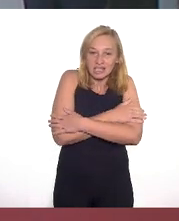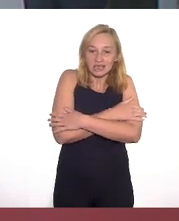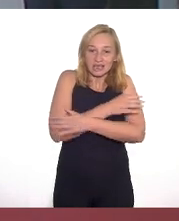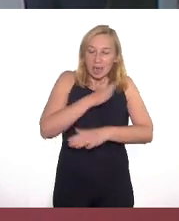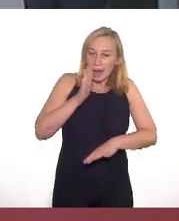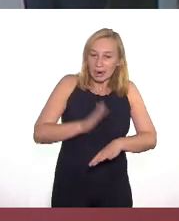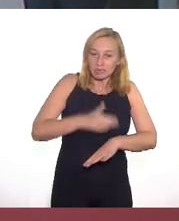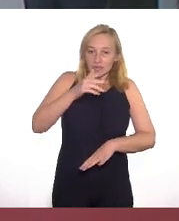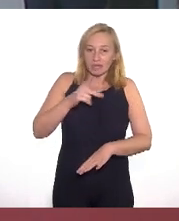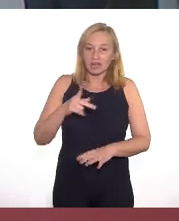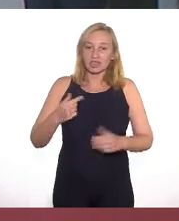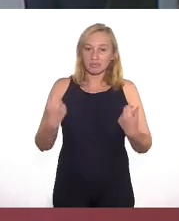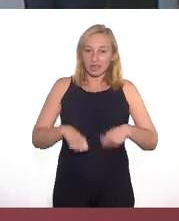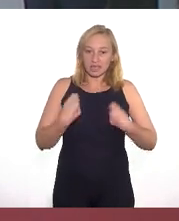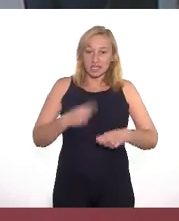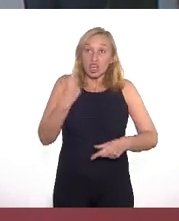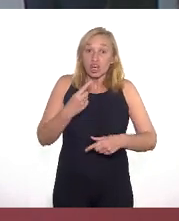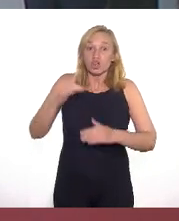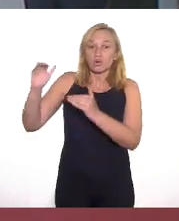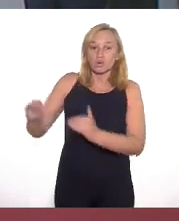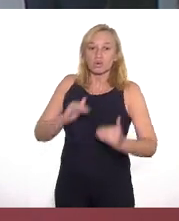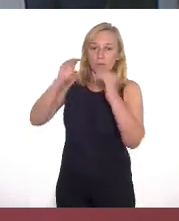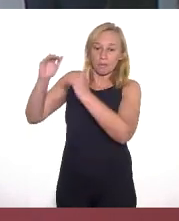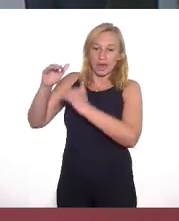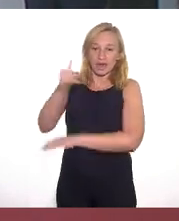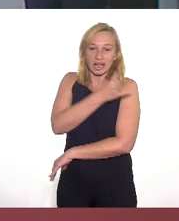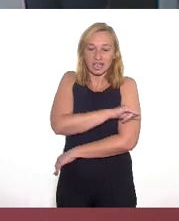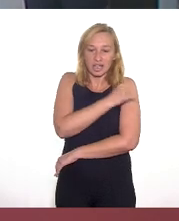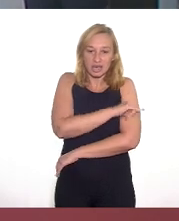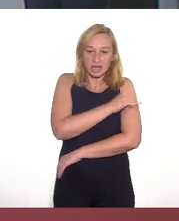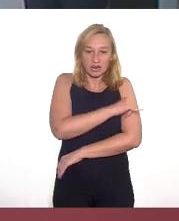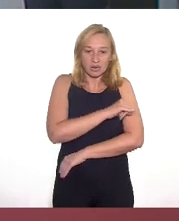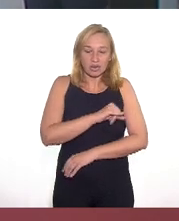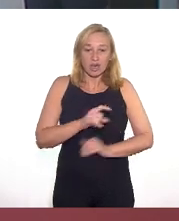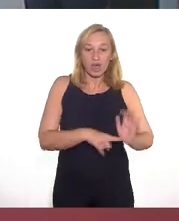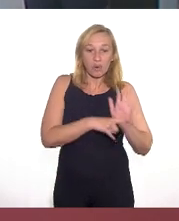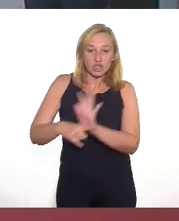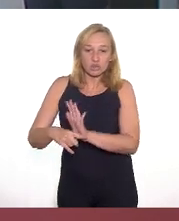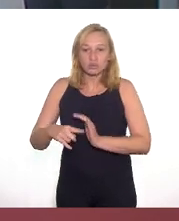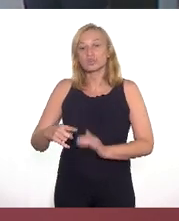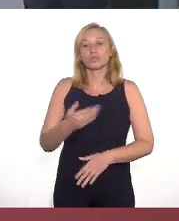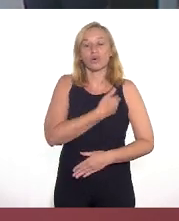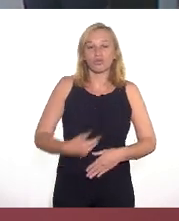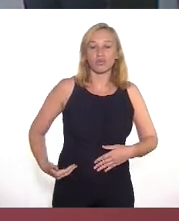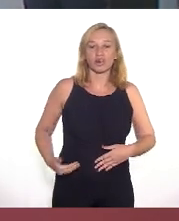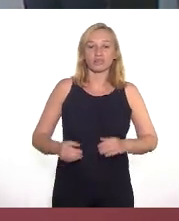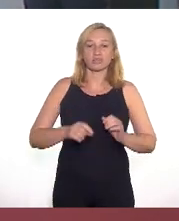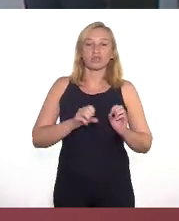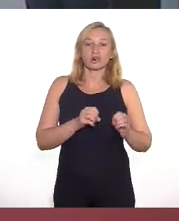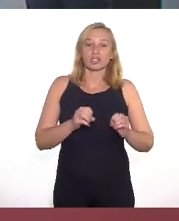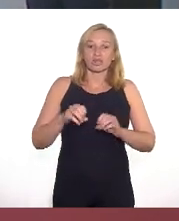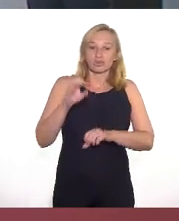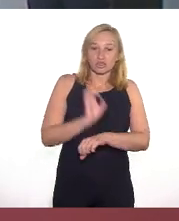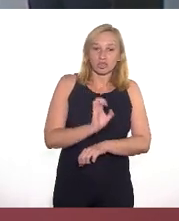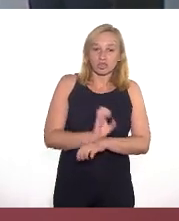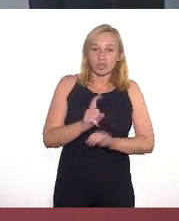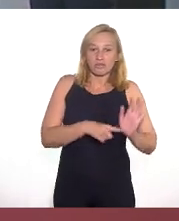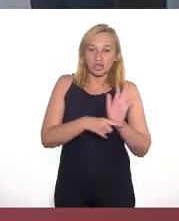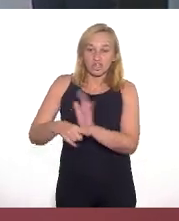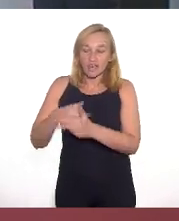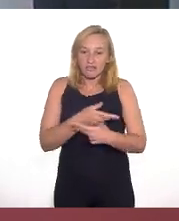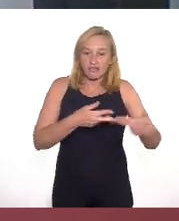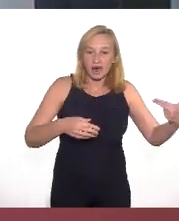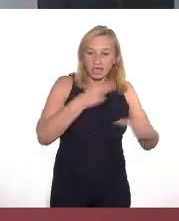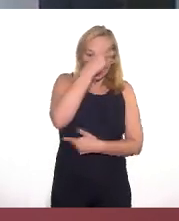precisa. O Supera RJ é o auxílio emergencial do governo do estado que vai beneficiar milhares de famílias.